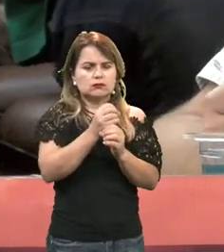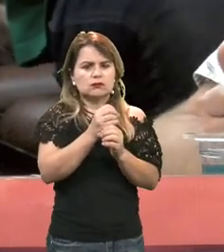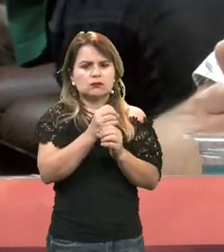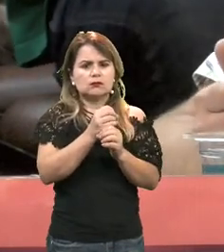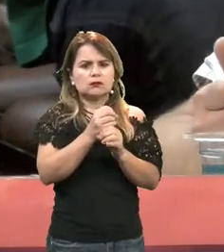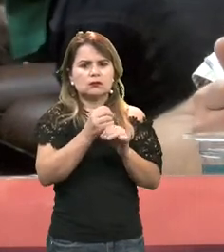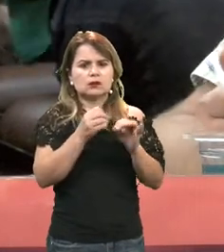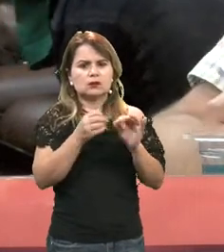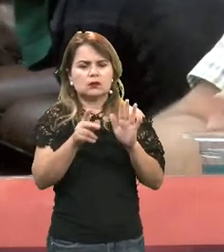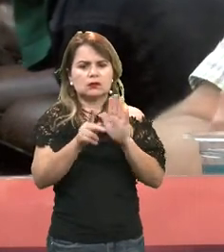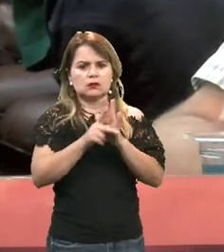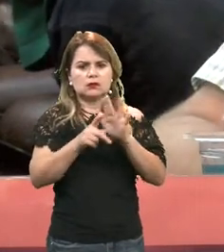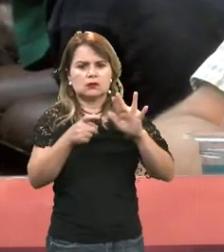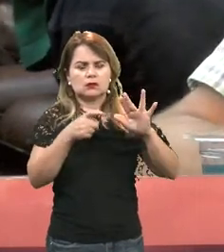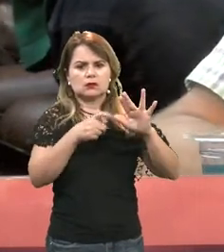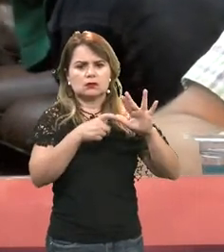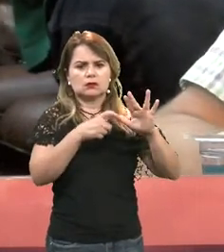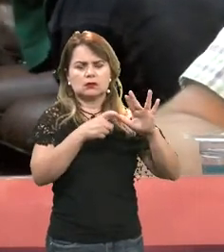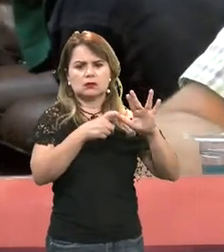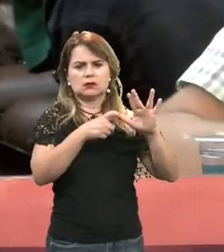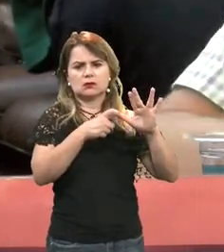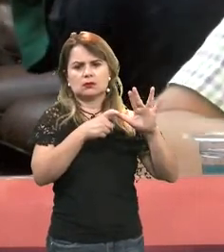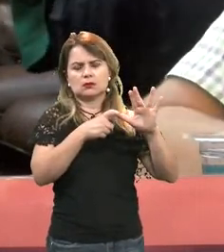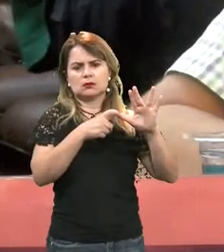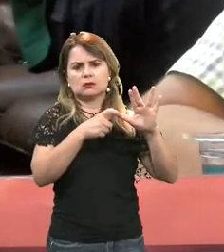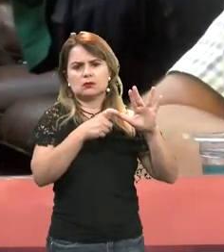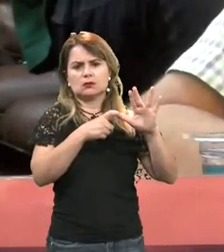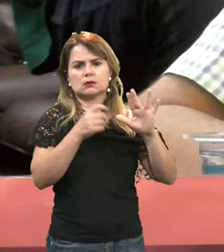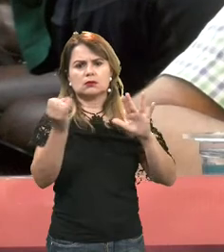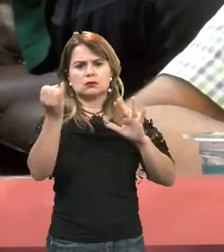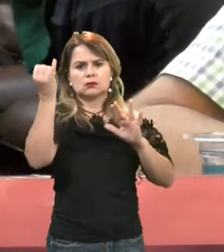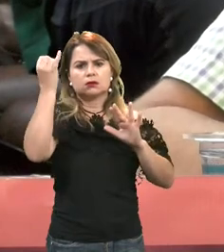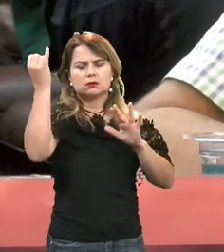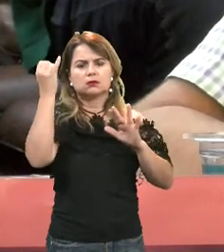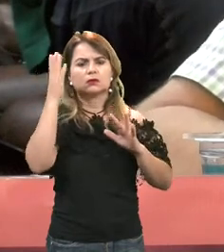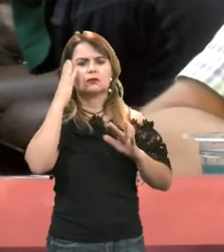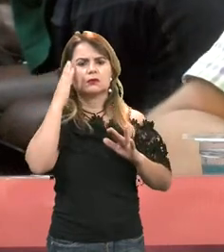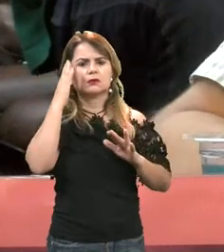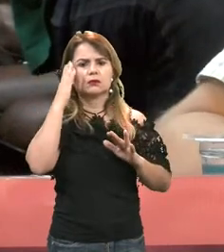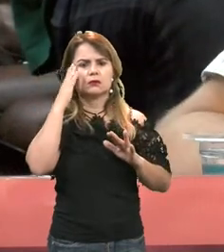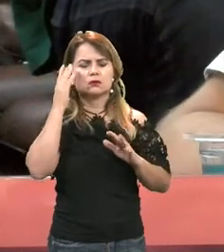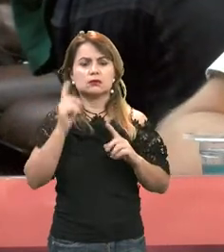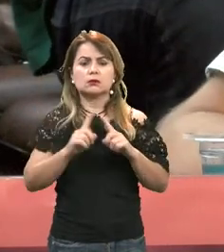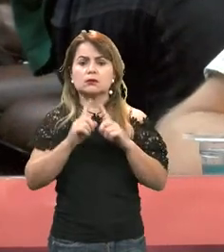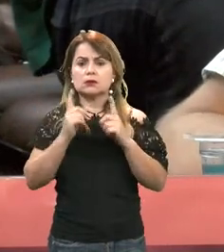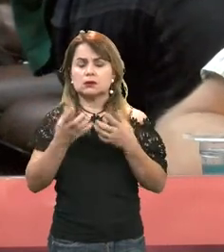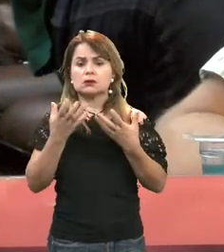de canabinologia é importante, mas eu queria saber, só para concluir, presidente,